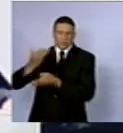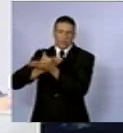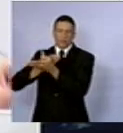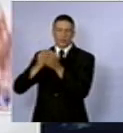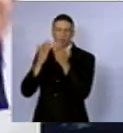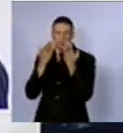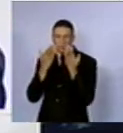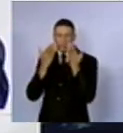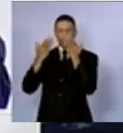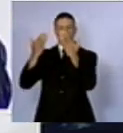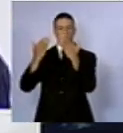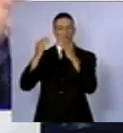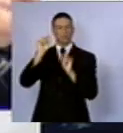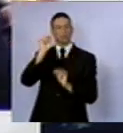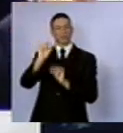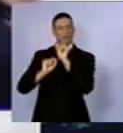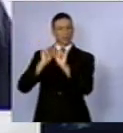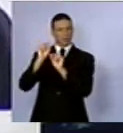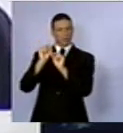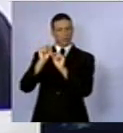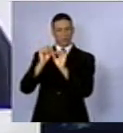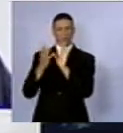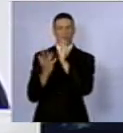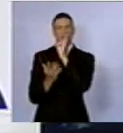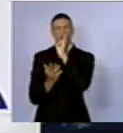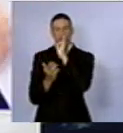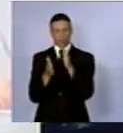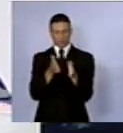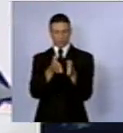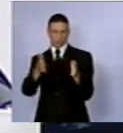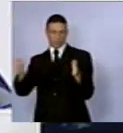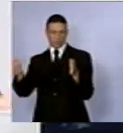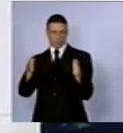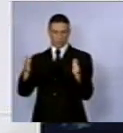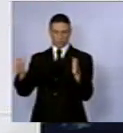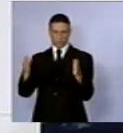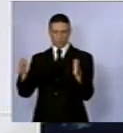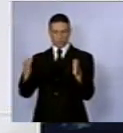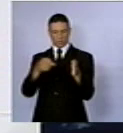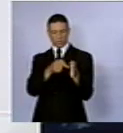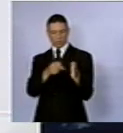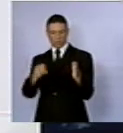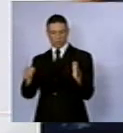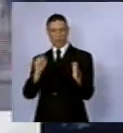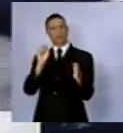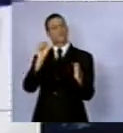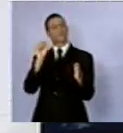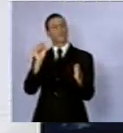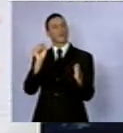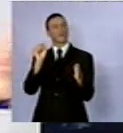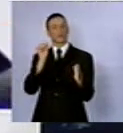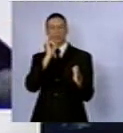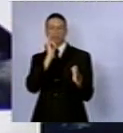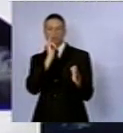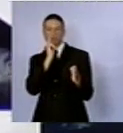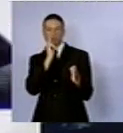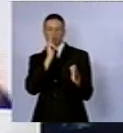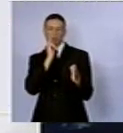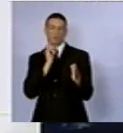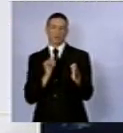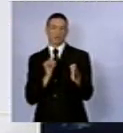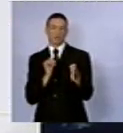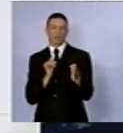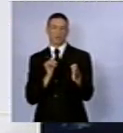a distância que existe entre um lado é